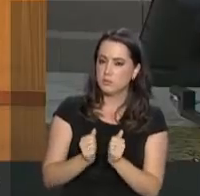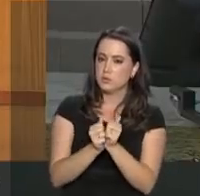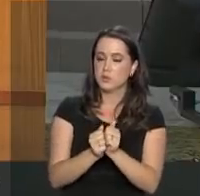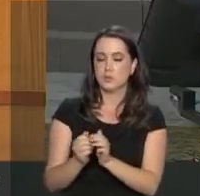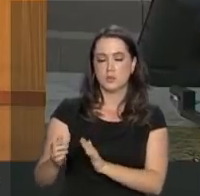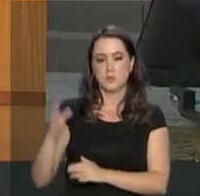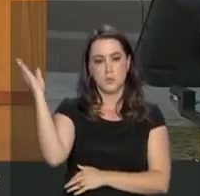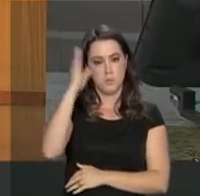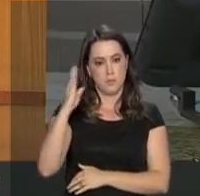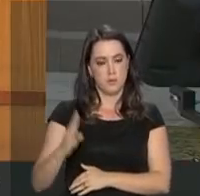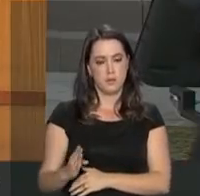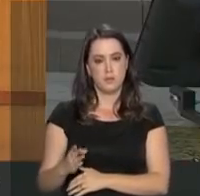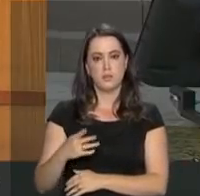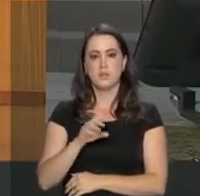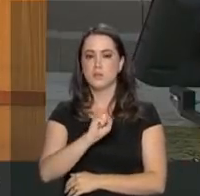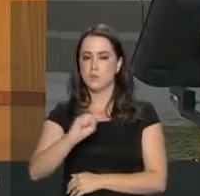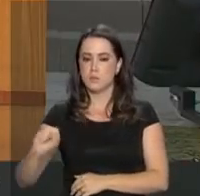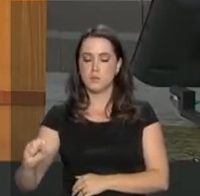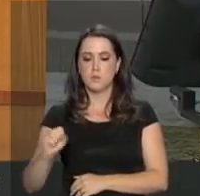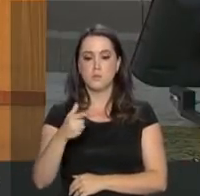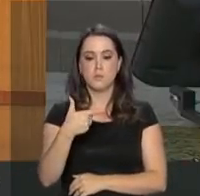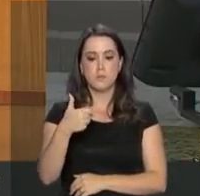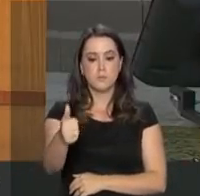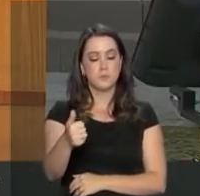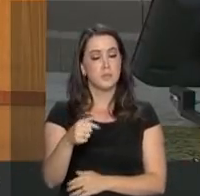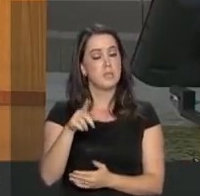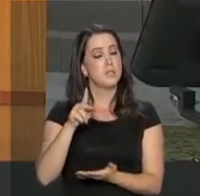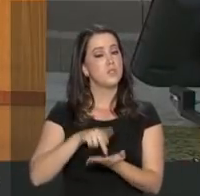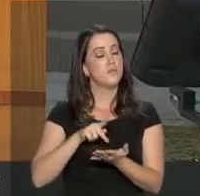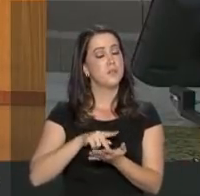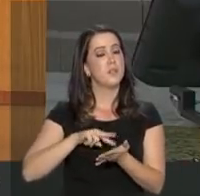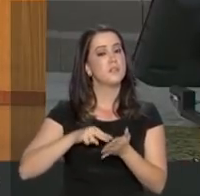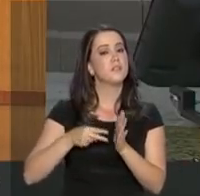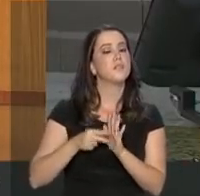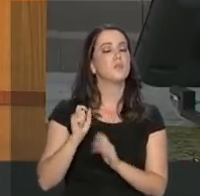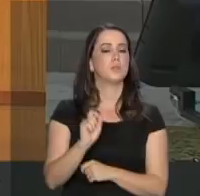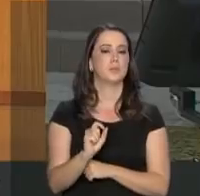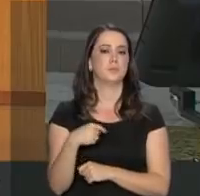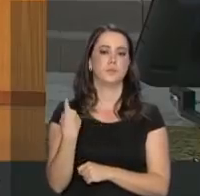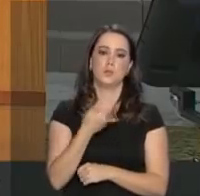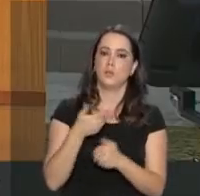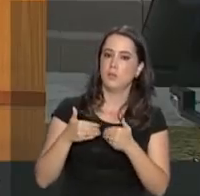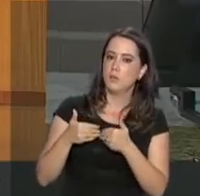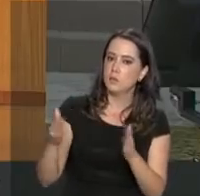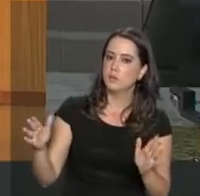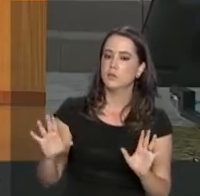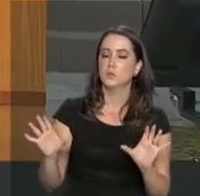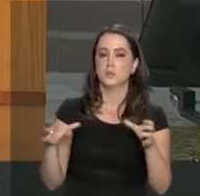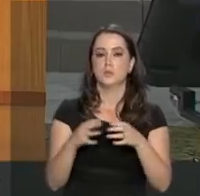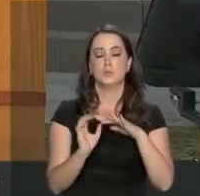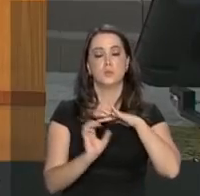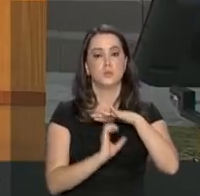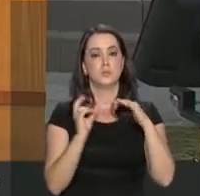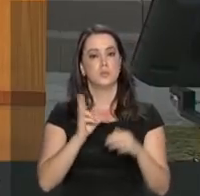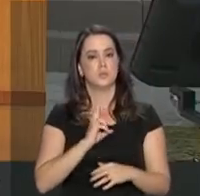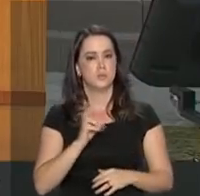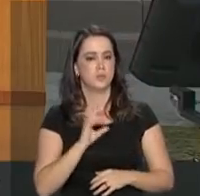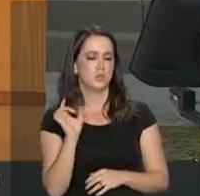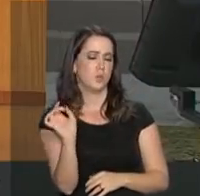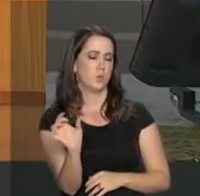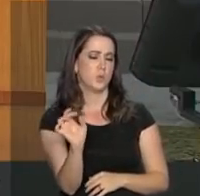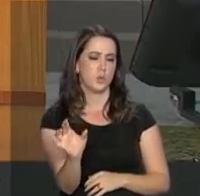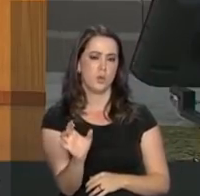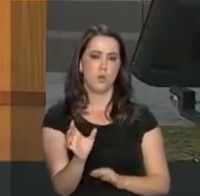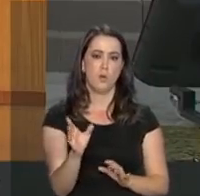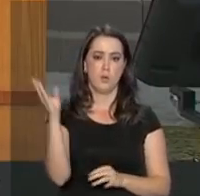brasil no século 21 é na verdade é porque nós abrimos para a iniciativa privada não só